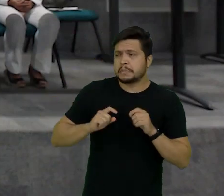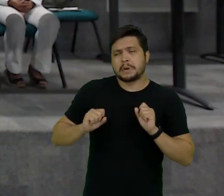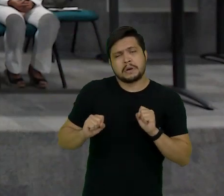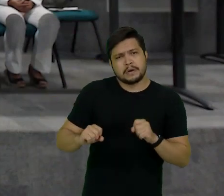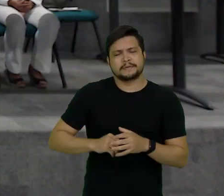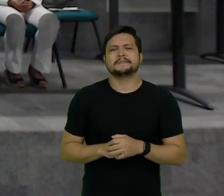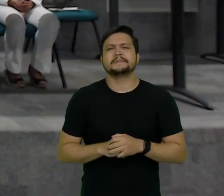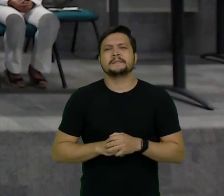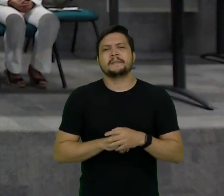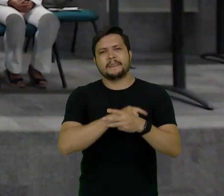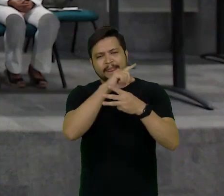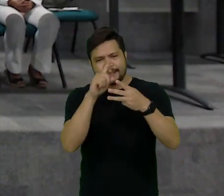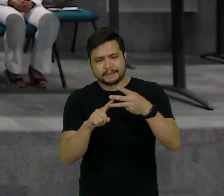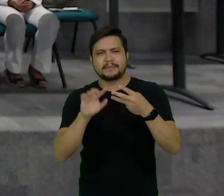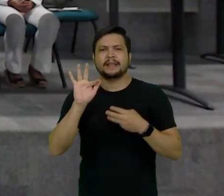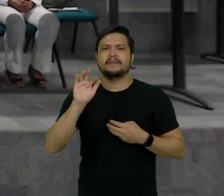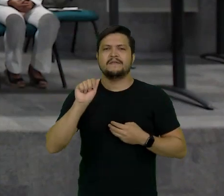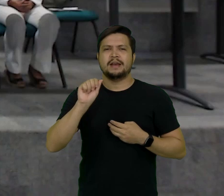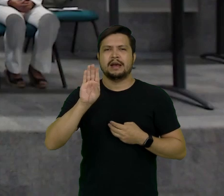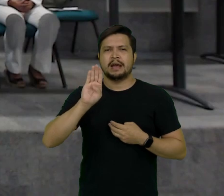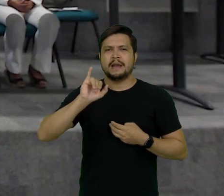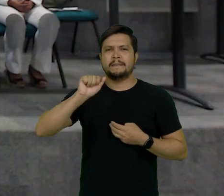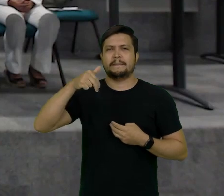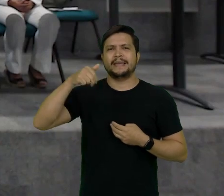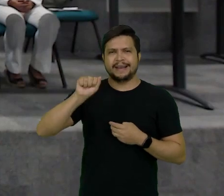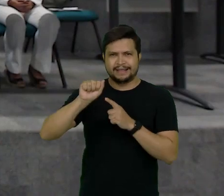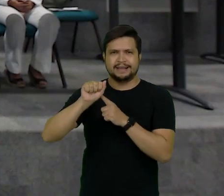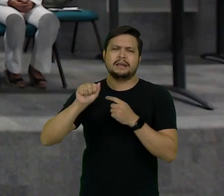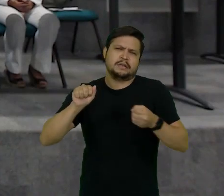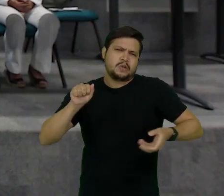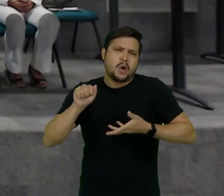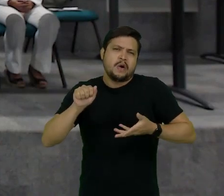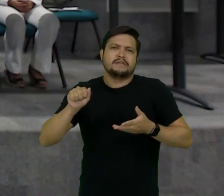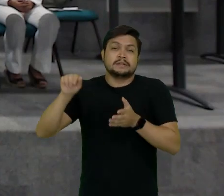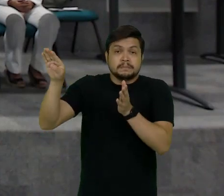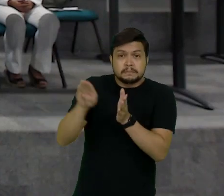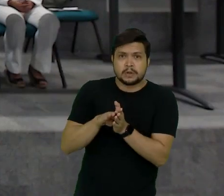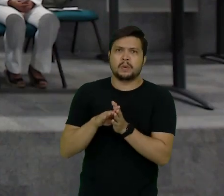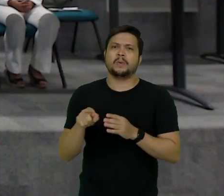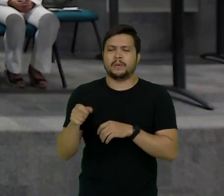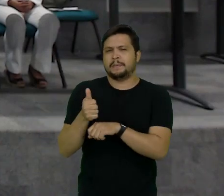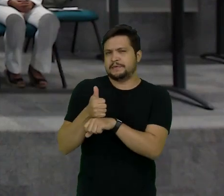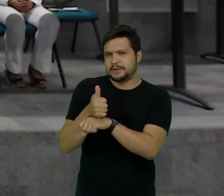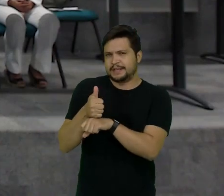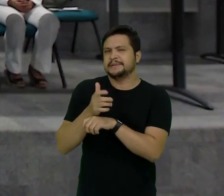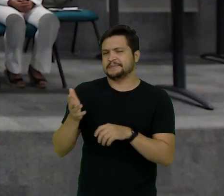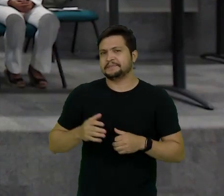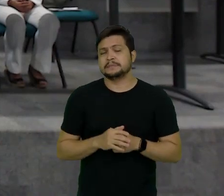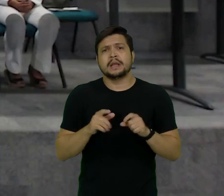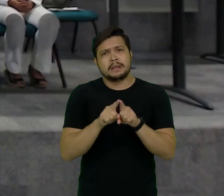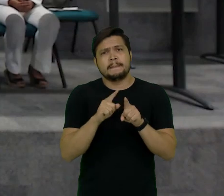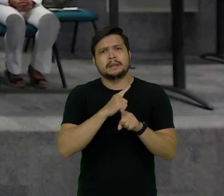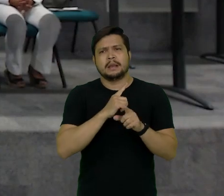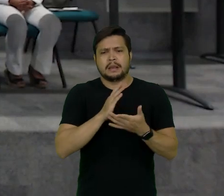nossa caçula lá dos nossos funcionários. Também tem os que já se foram. Aí, quando eu falo já se foram, eu